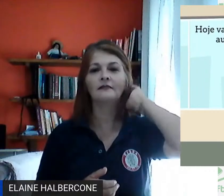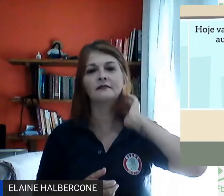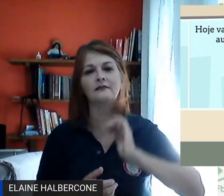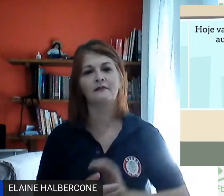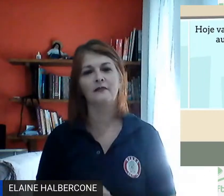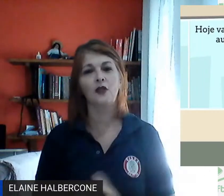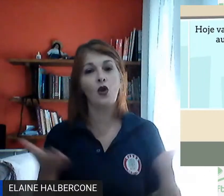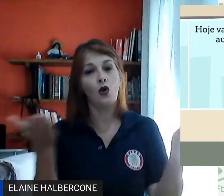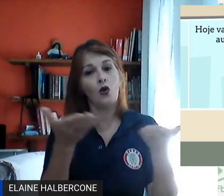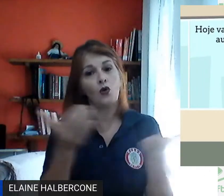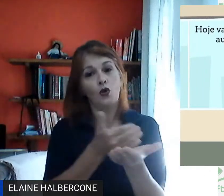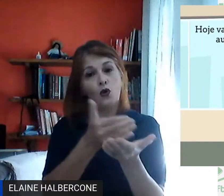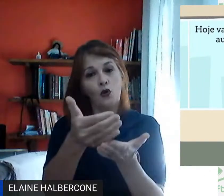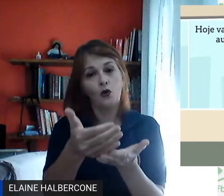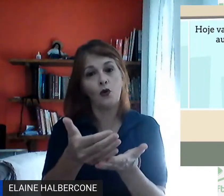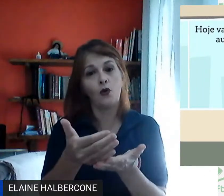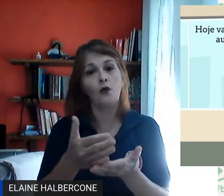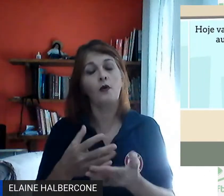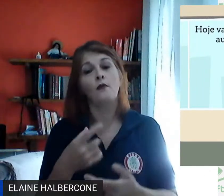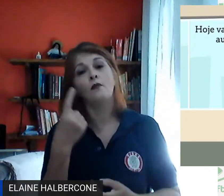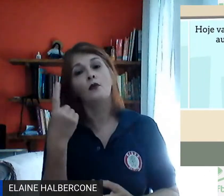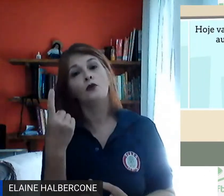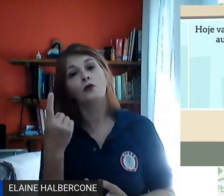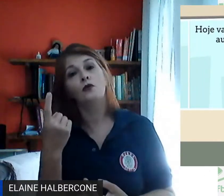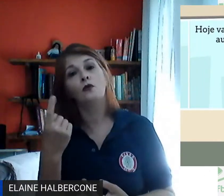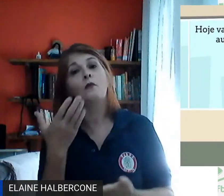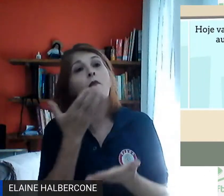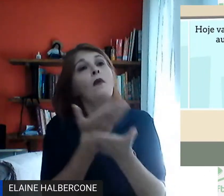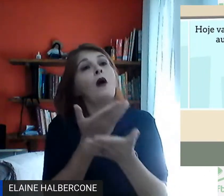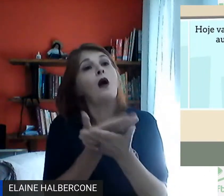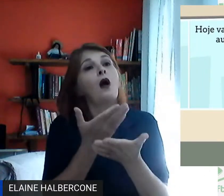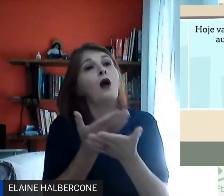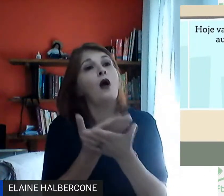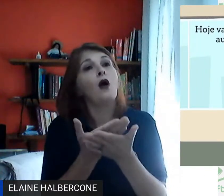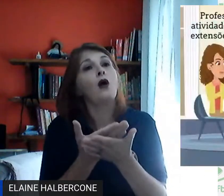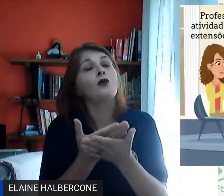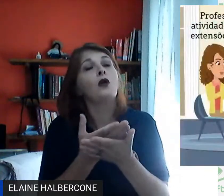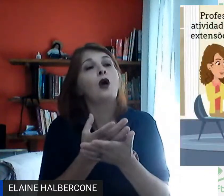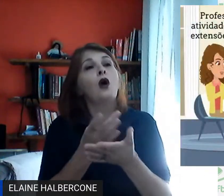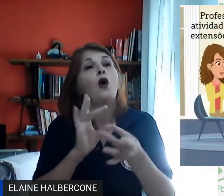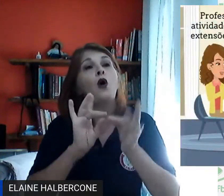Hoje vamos começar mais uma aula da nossa oficina.